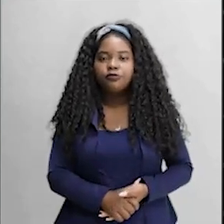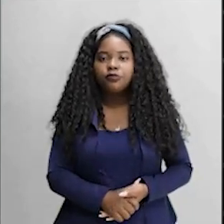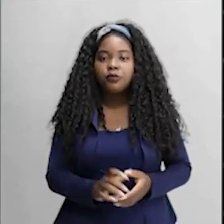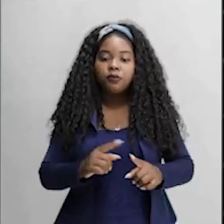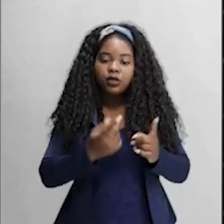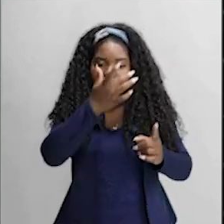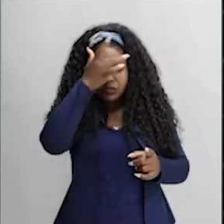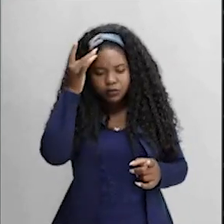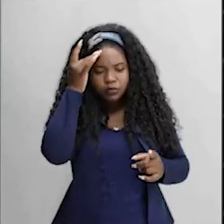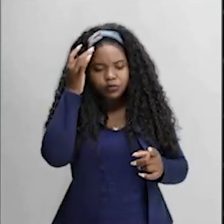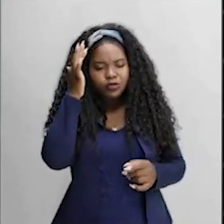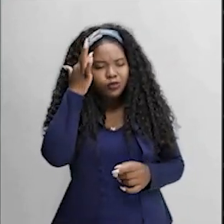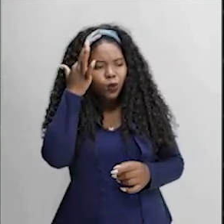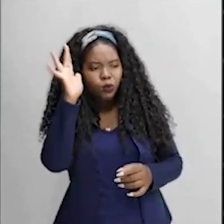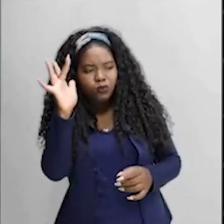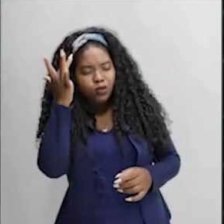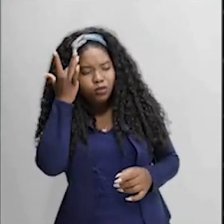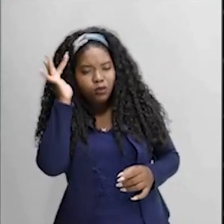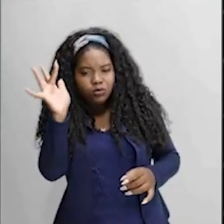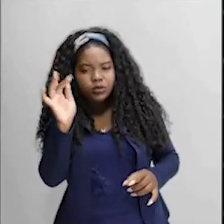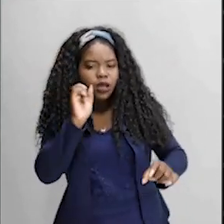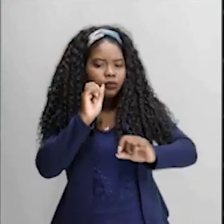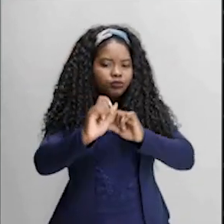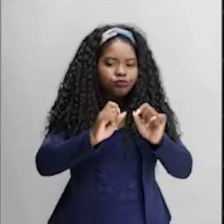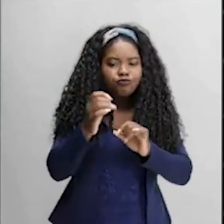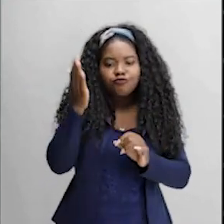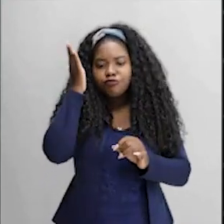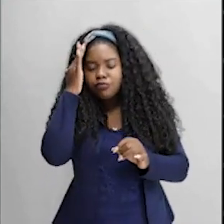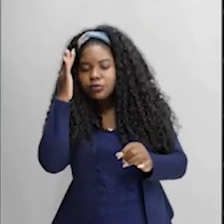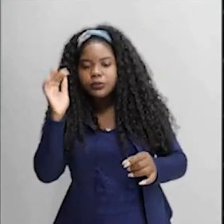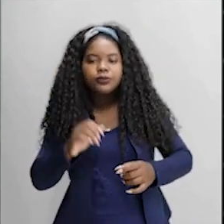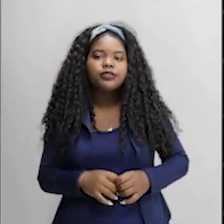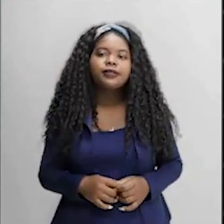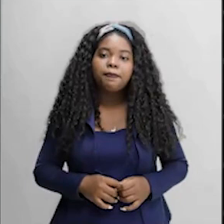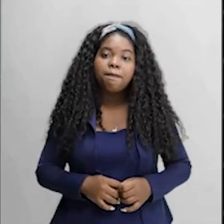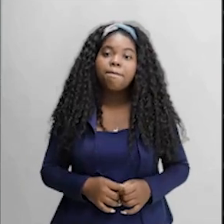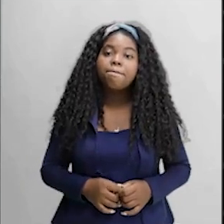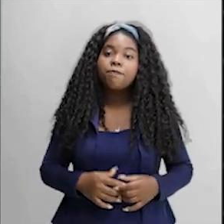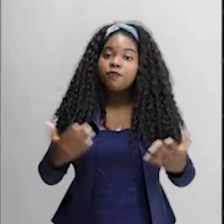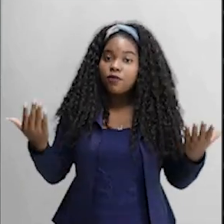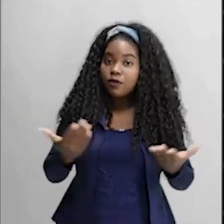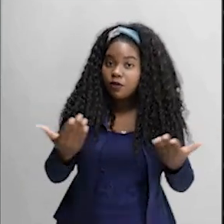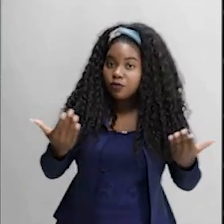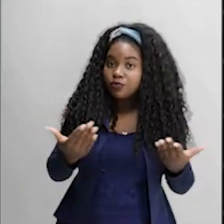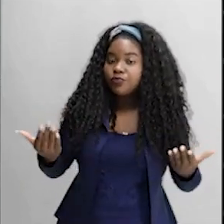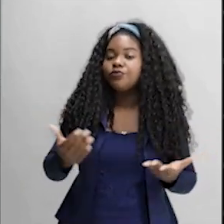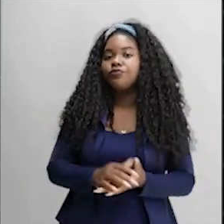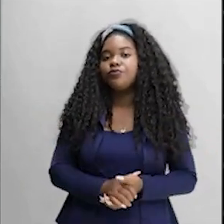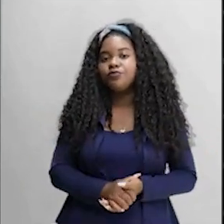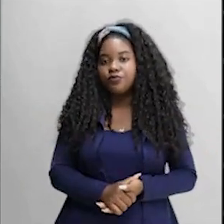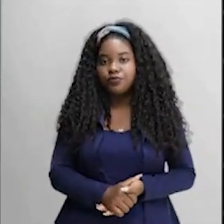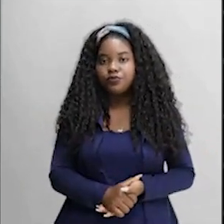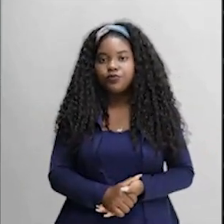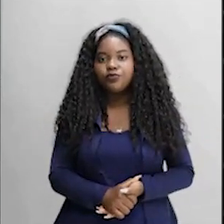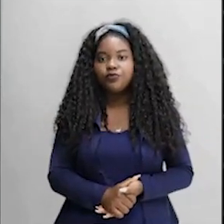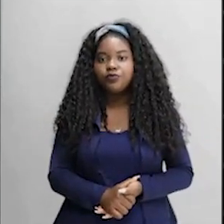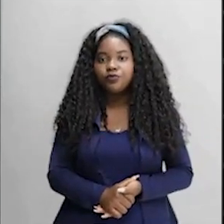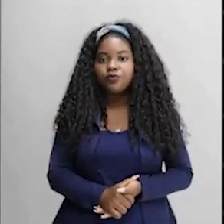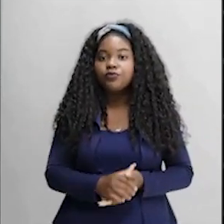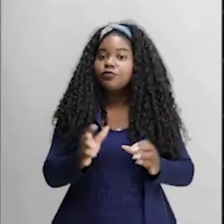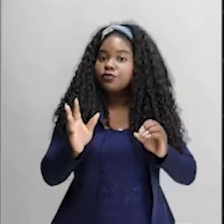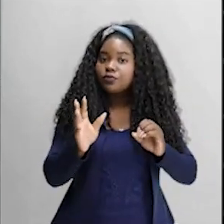que elas estão, na verdade, lidando. Entende? Então aqui nós vamos compreender isto agora. E eu peço a